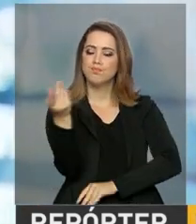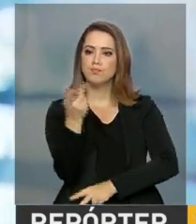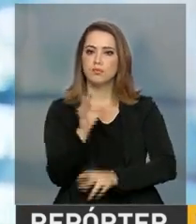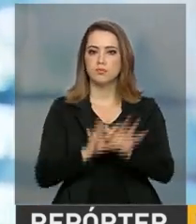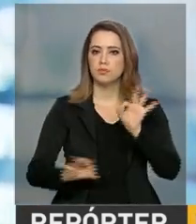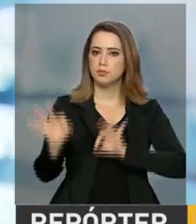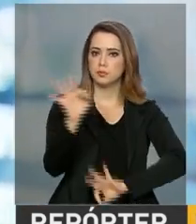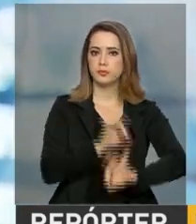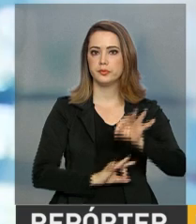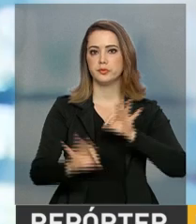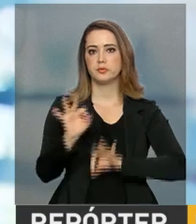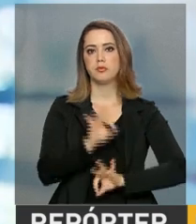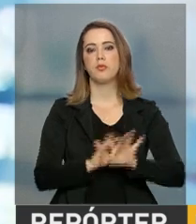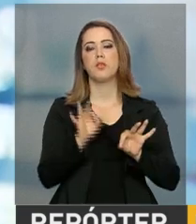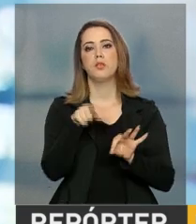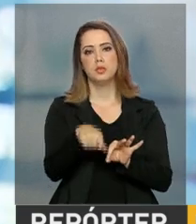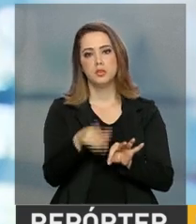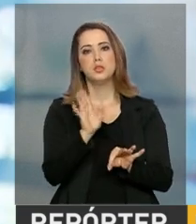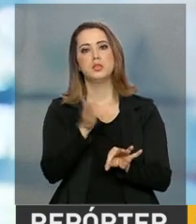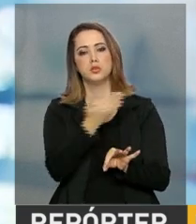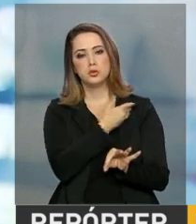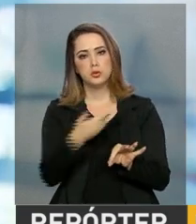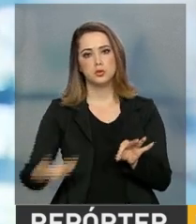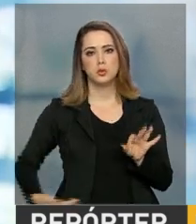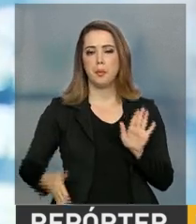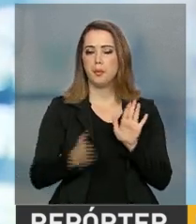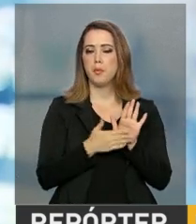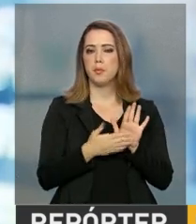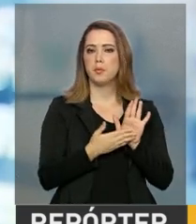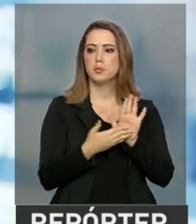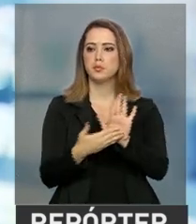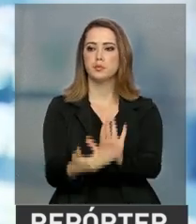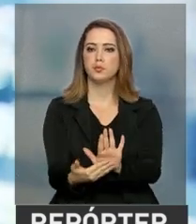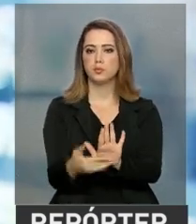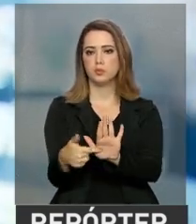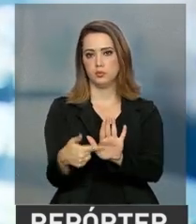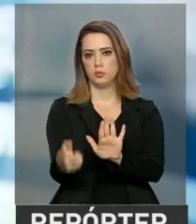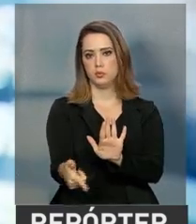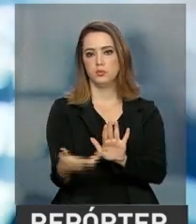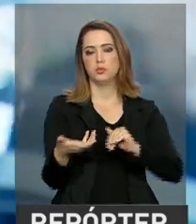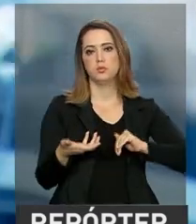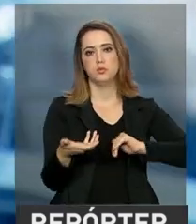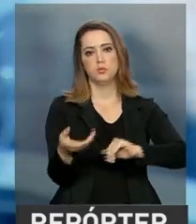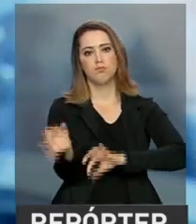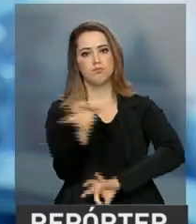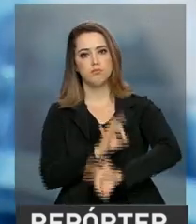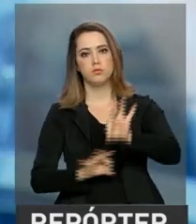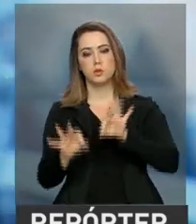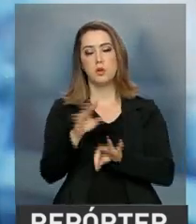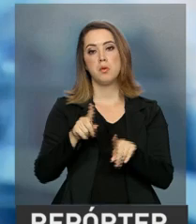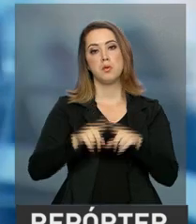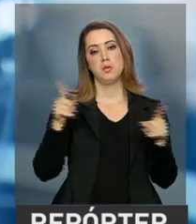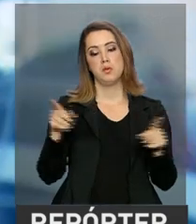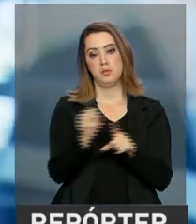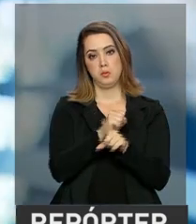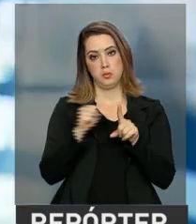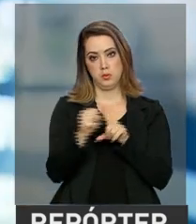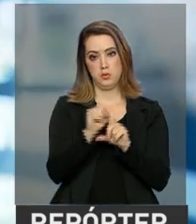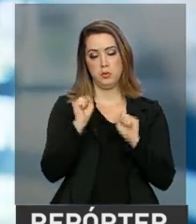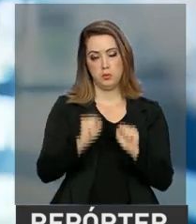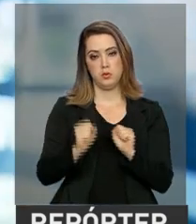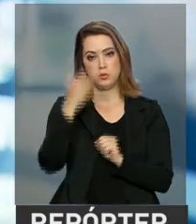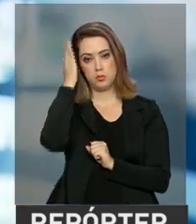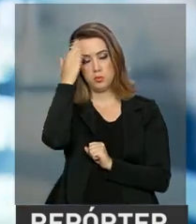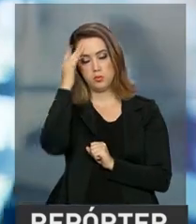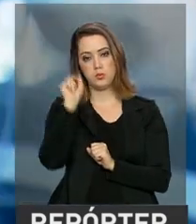a proposta colocada pelo governo, mas o cidadão brasileiro poderá saber, a partir da aprovação